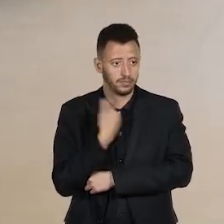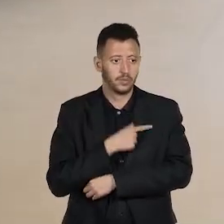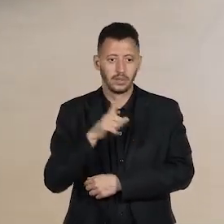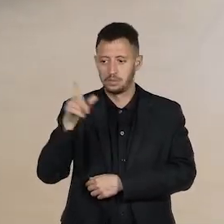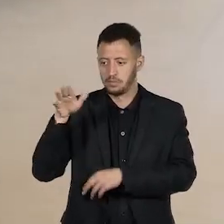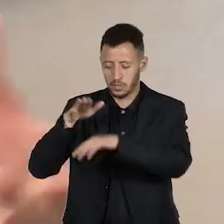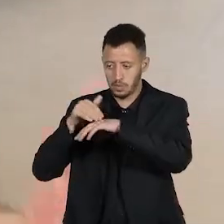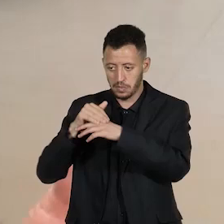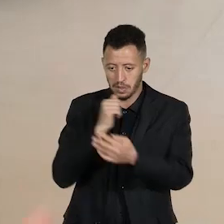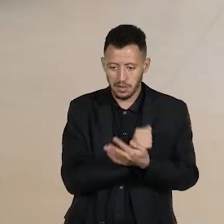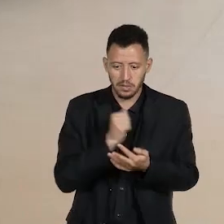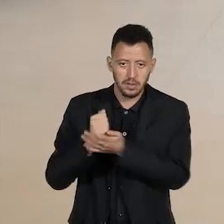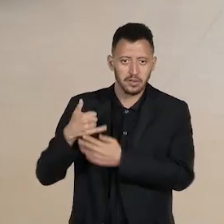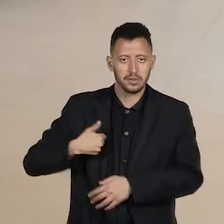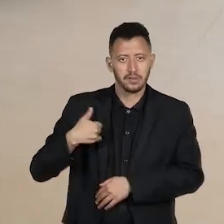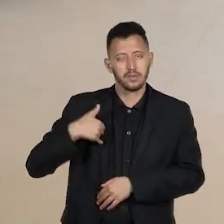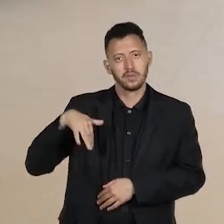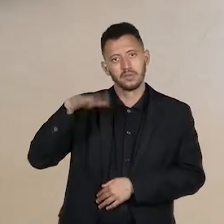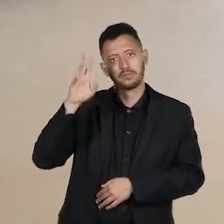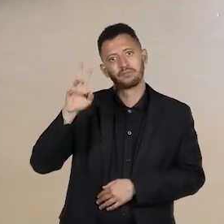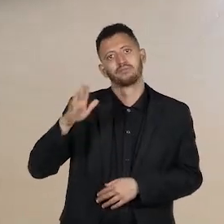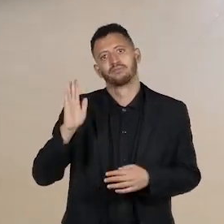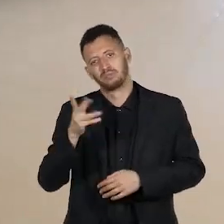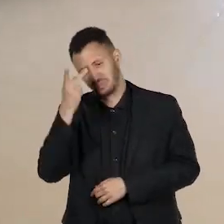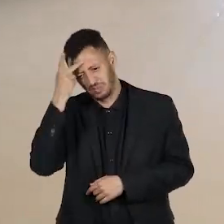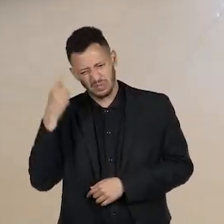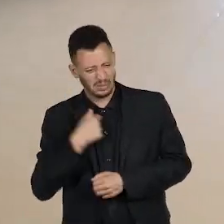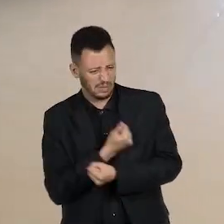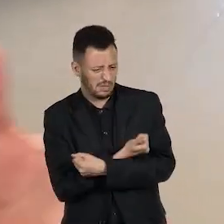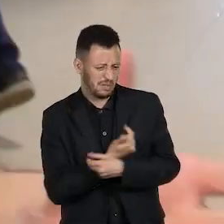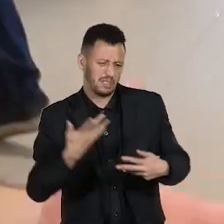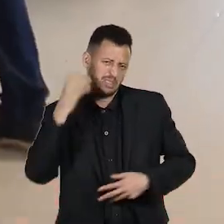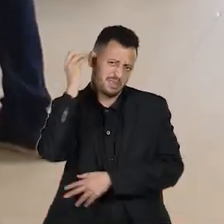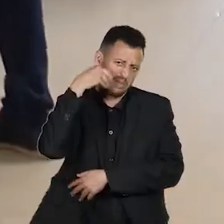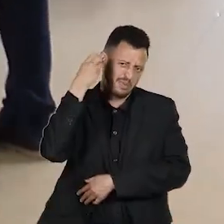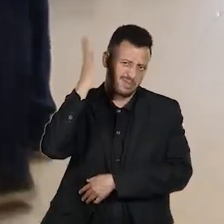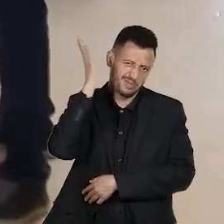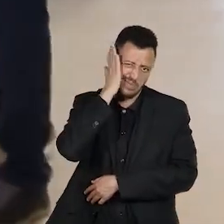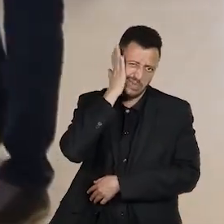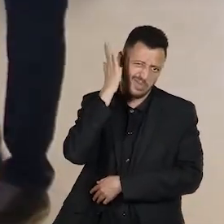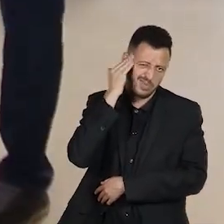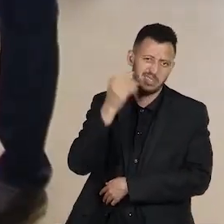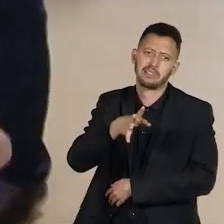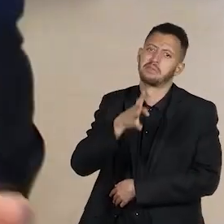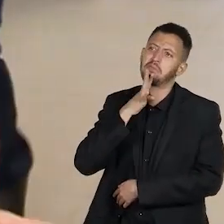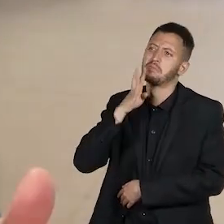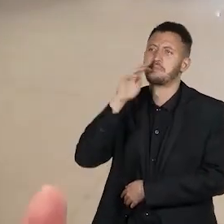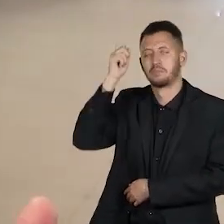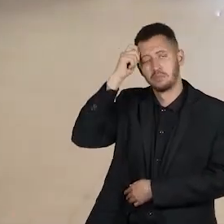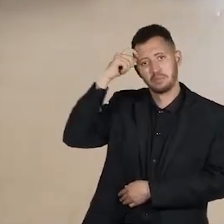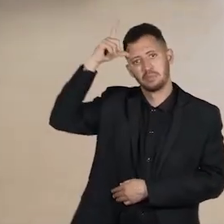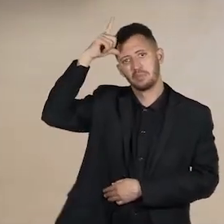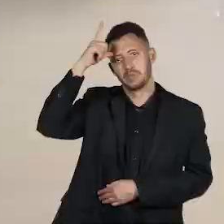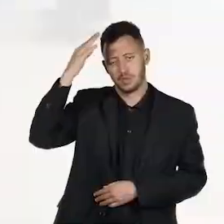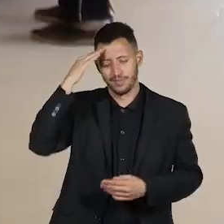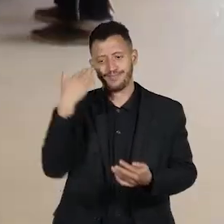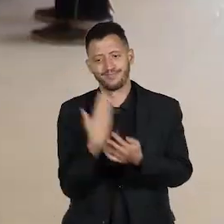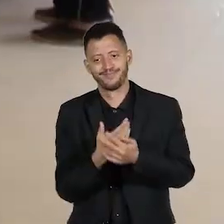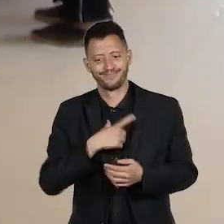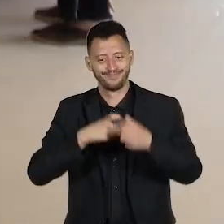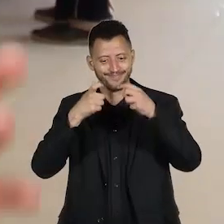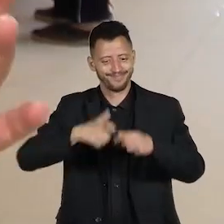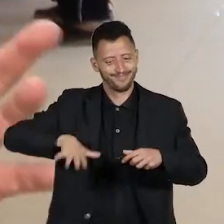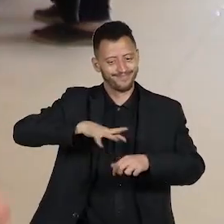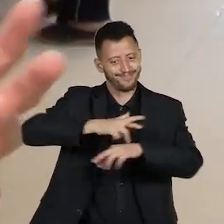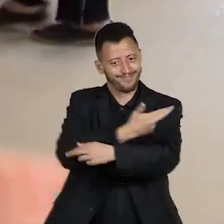gente estar contratando, né, pessoas com mais idade, são pessoas que têm uma vasta experiência, são pessoas que têm muito conhecimento e vale muito a